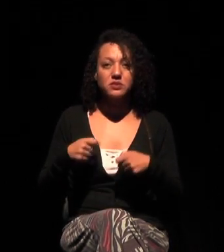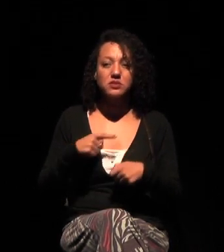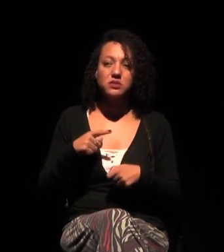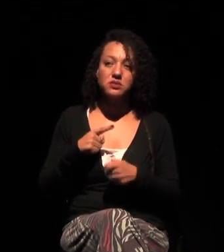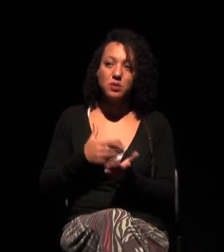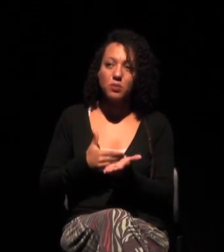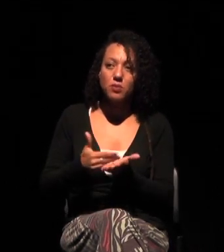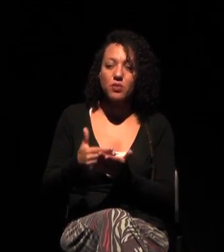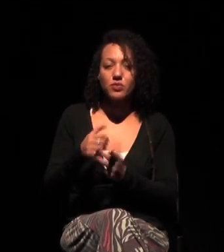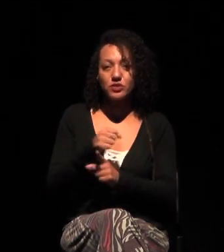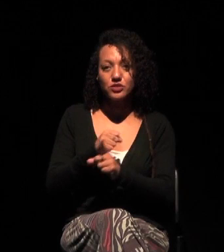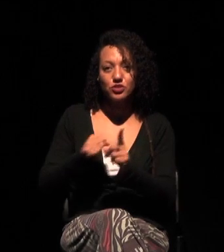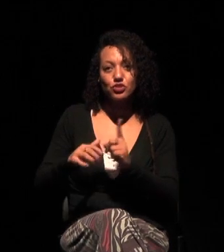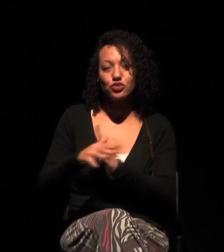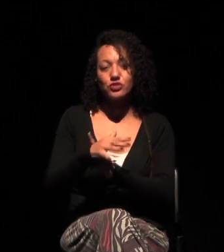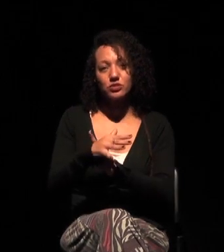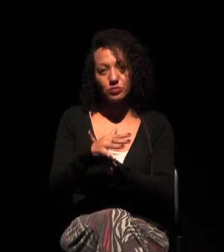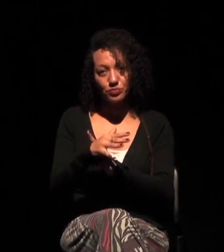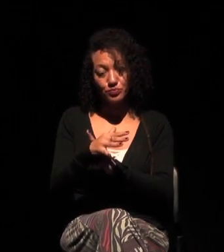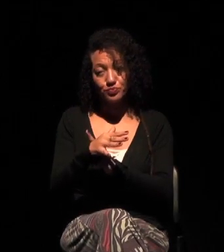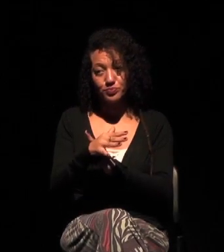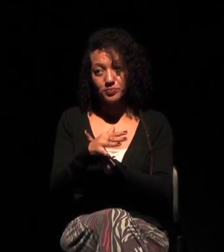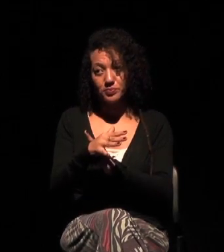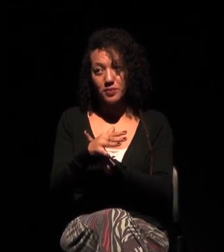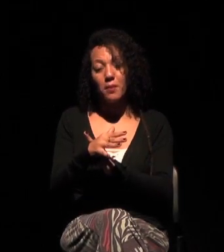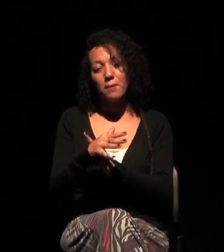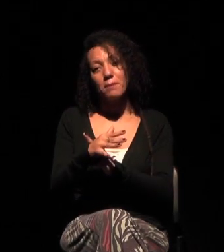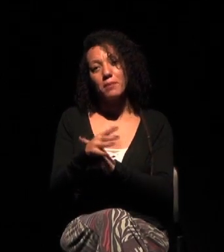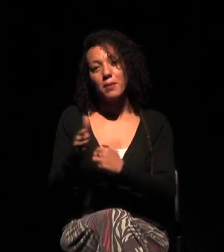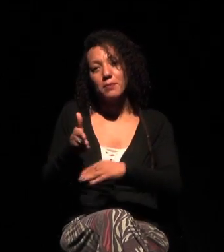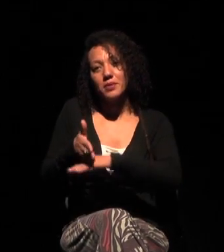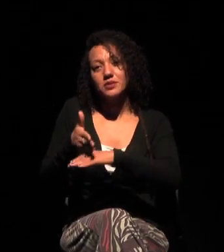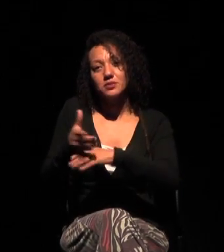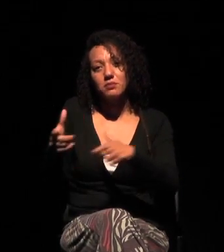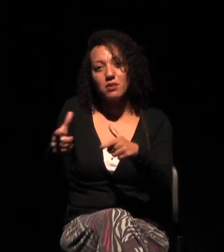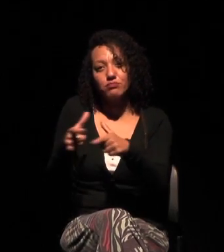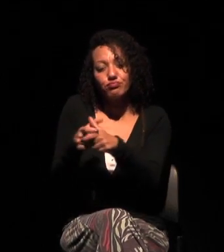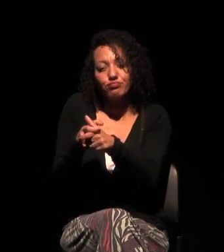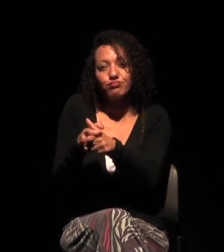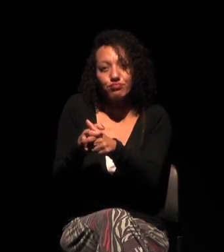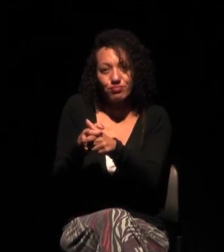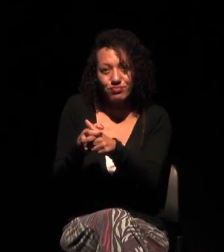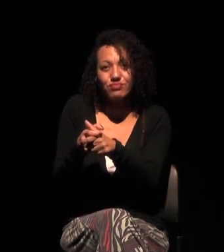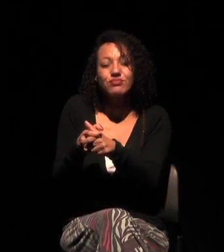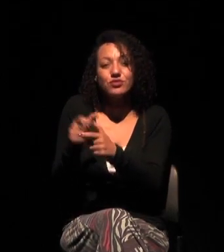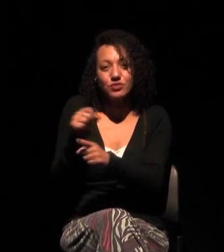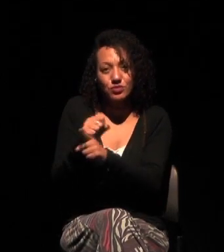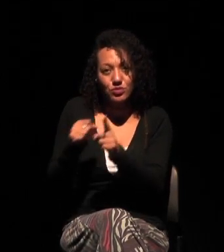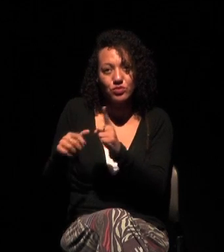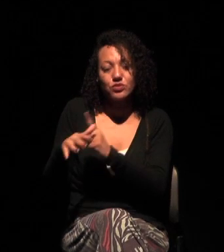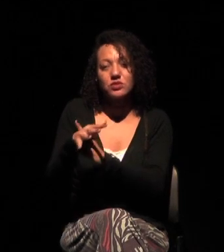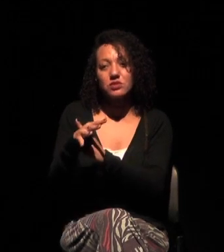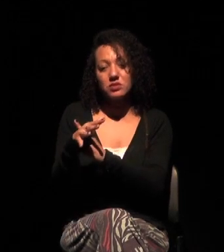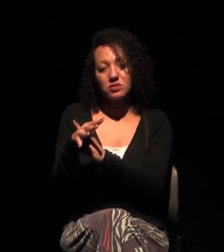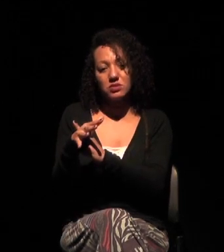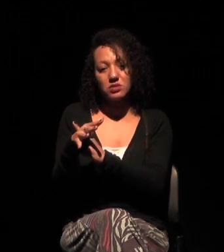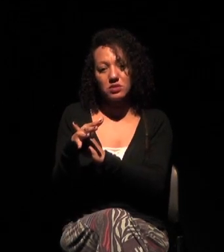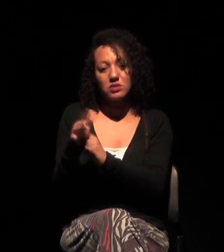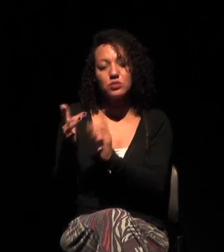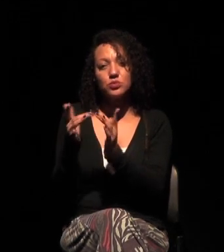que permita acesso a um capital da razão social que